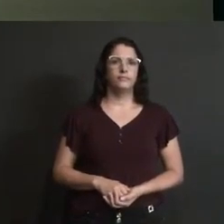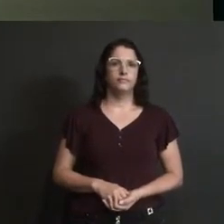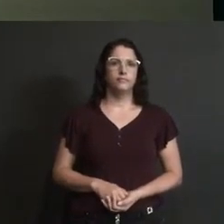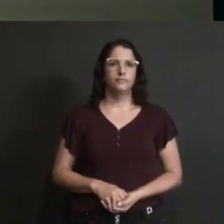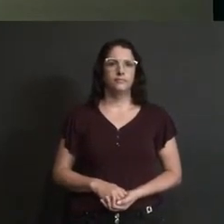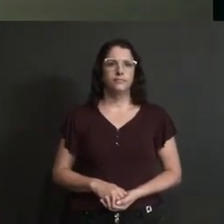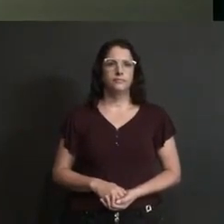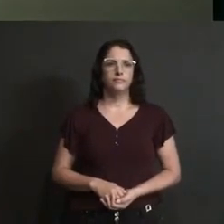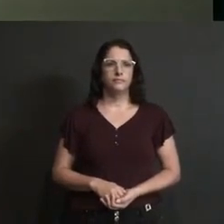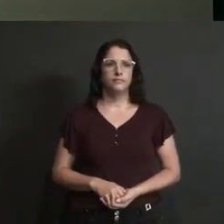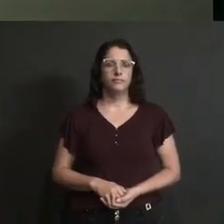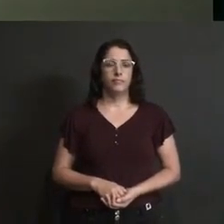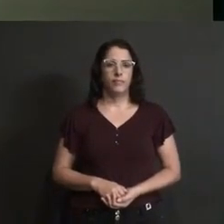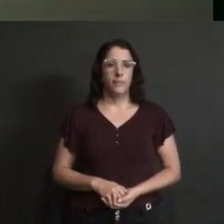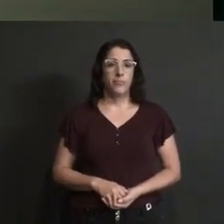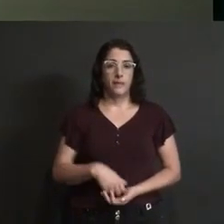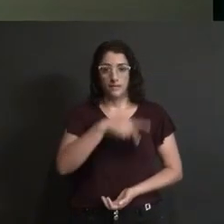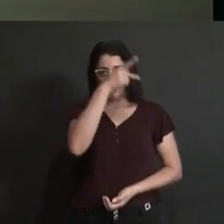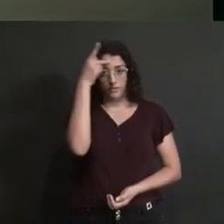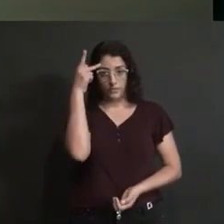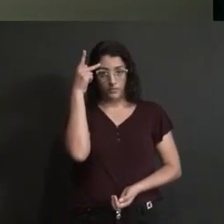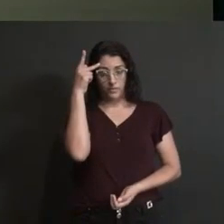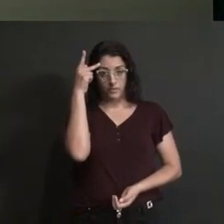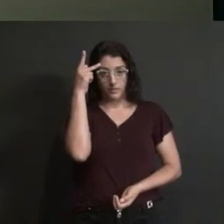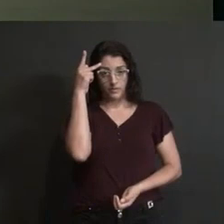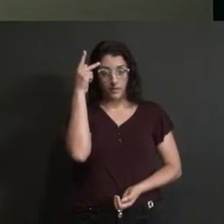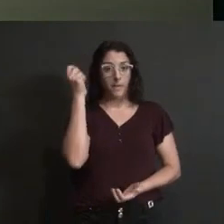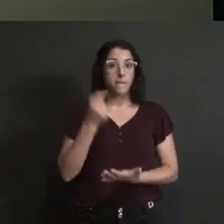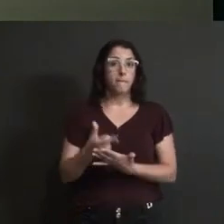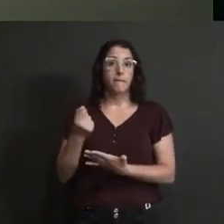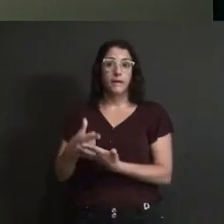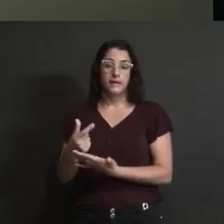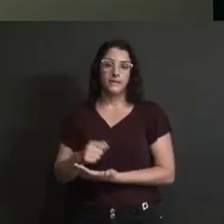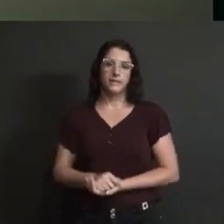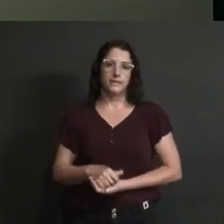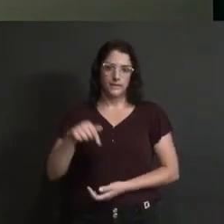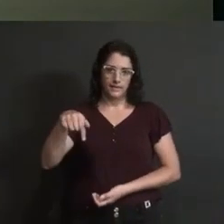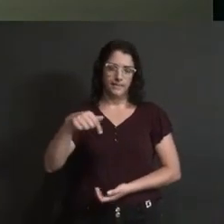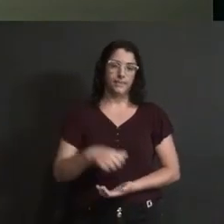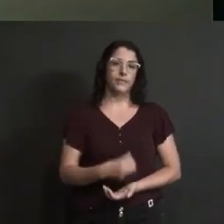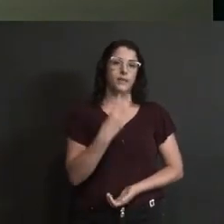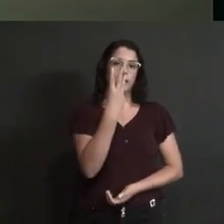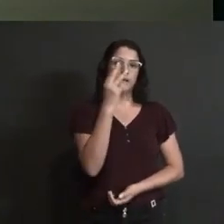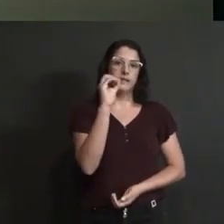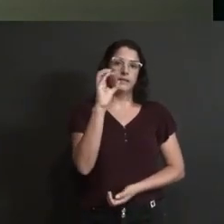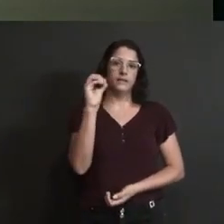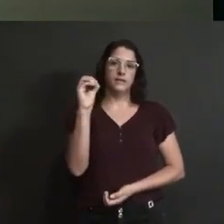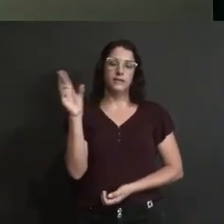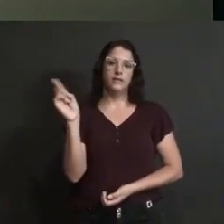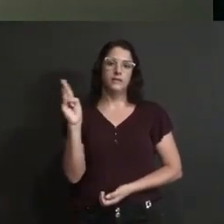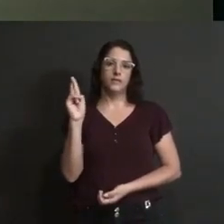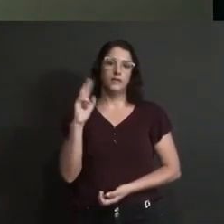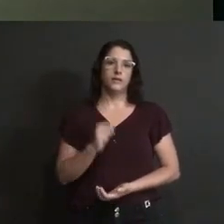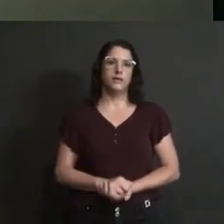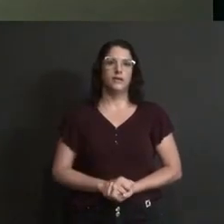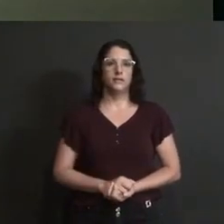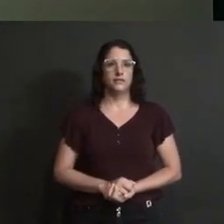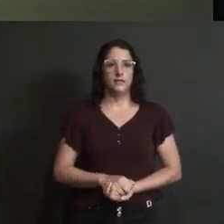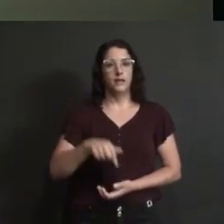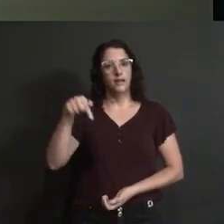Daí custa R$300. Falei, olha, o nosso povo lá não tem condição, é